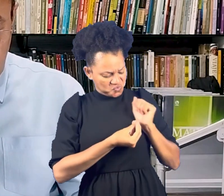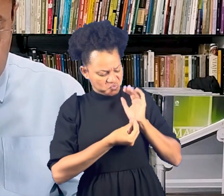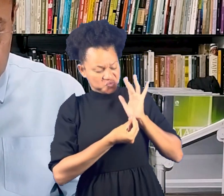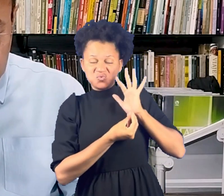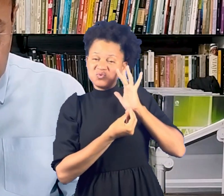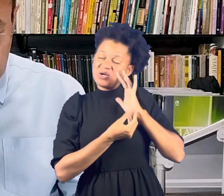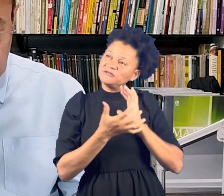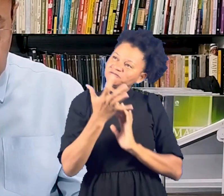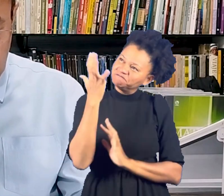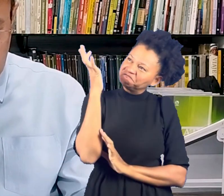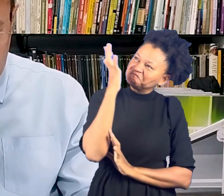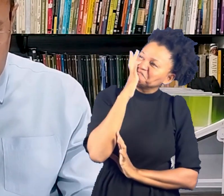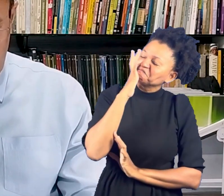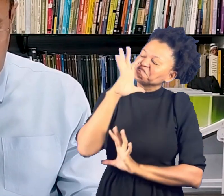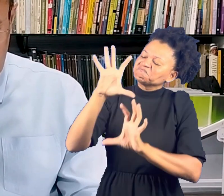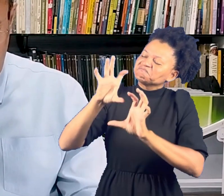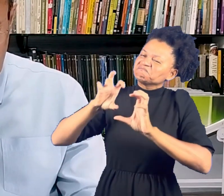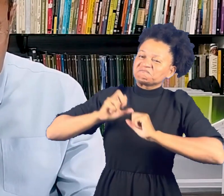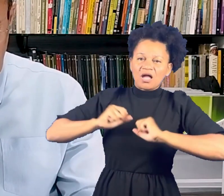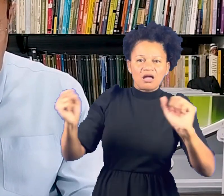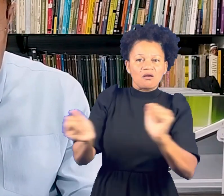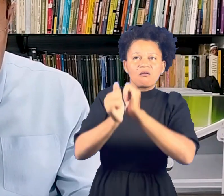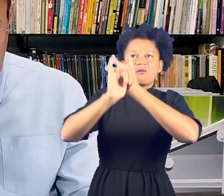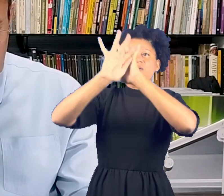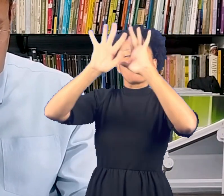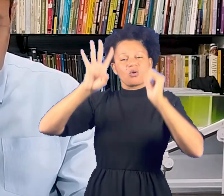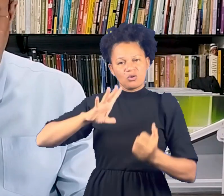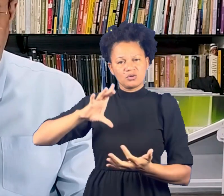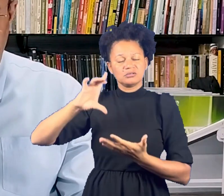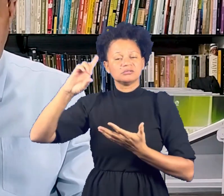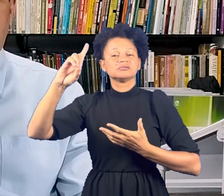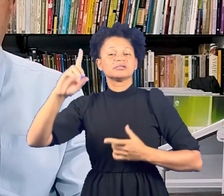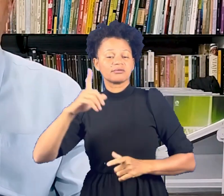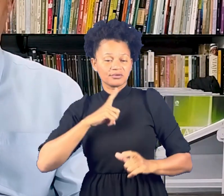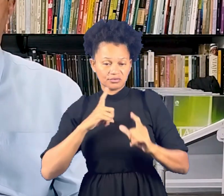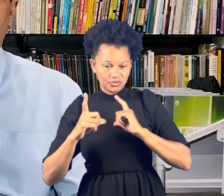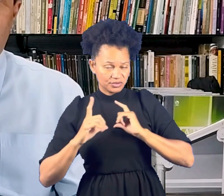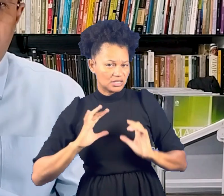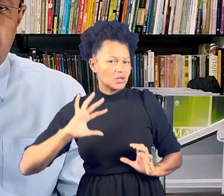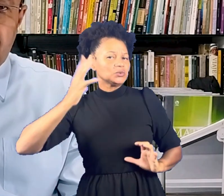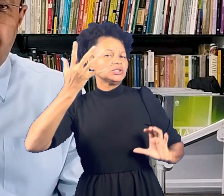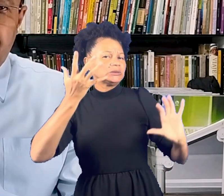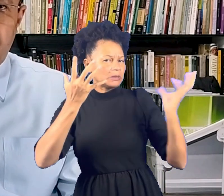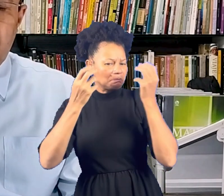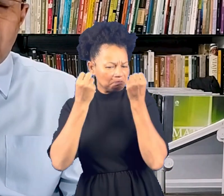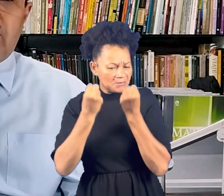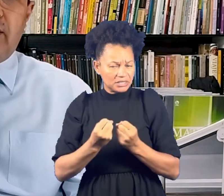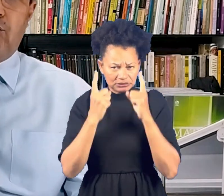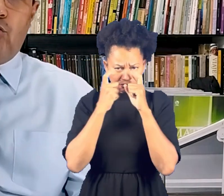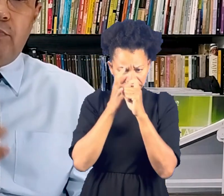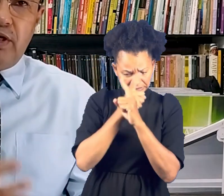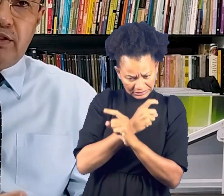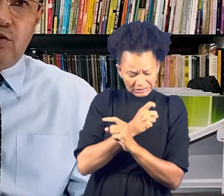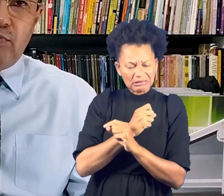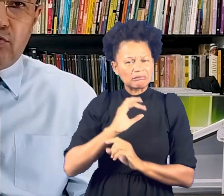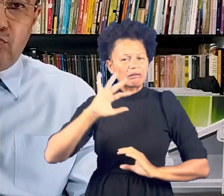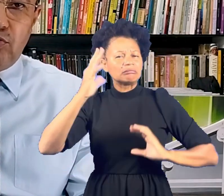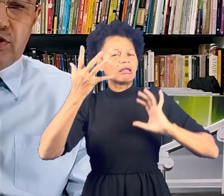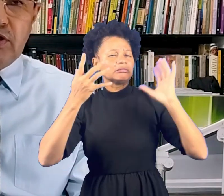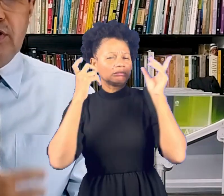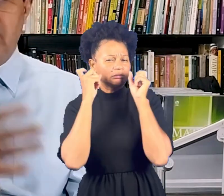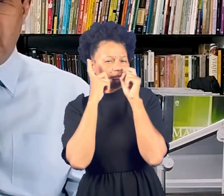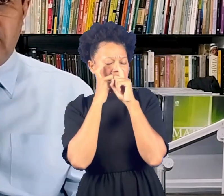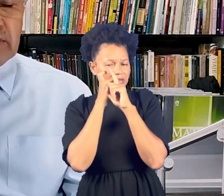avivada contempla a glória de Deus diante de uma grande tormenta. Estar na tormenta é